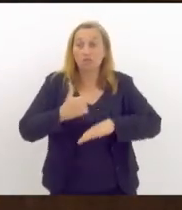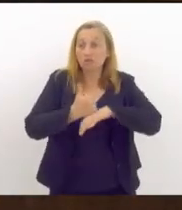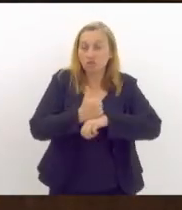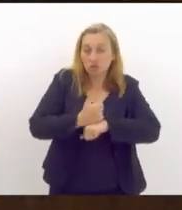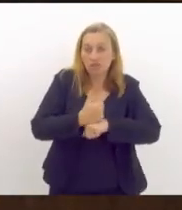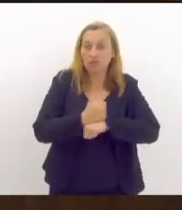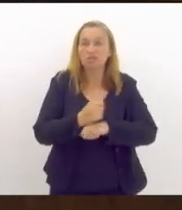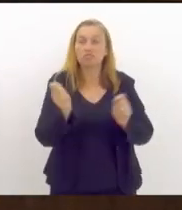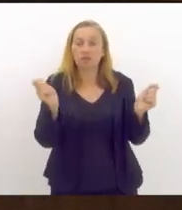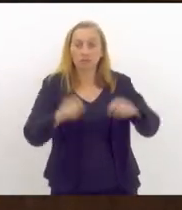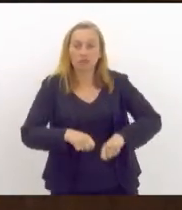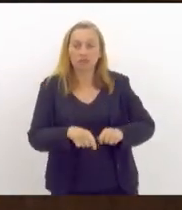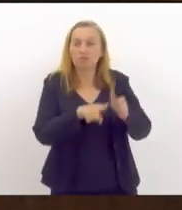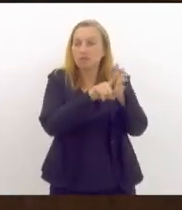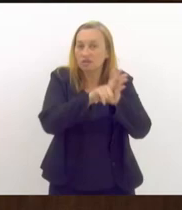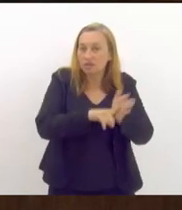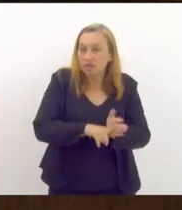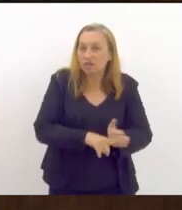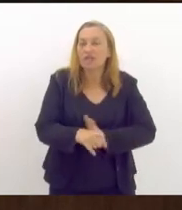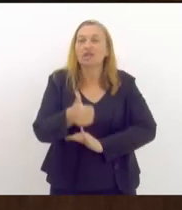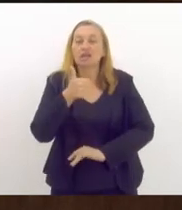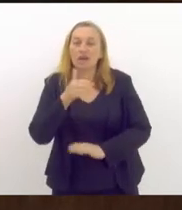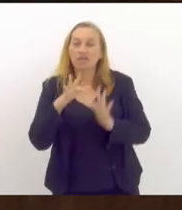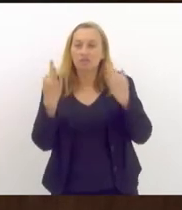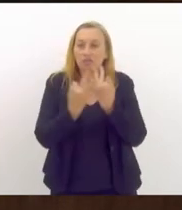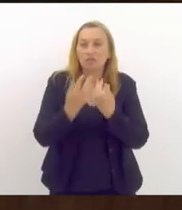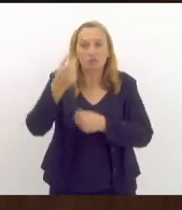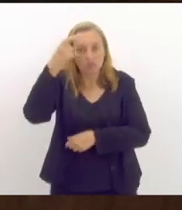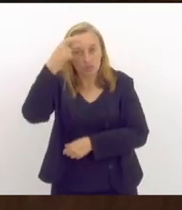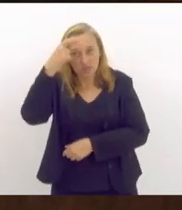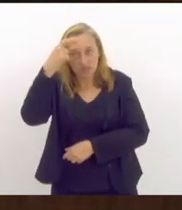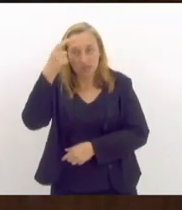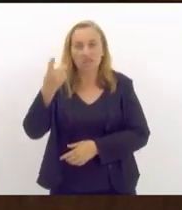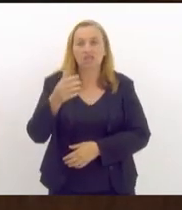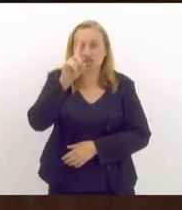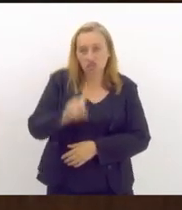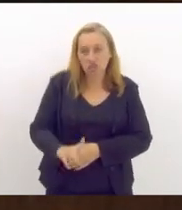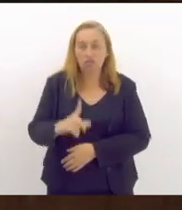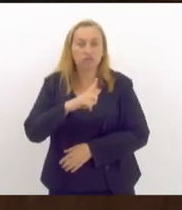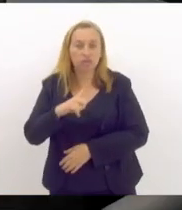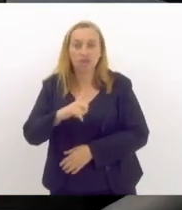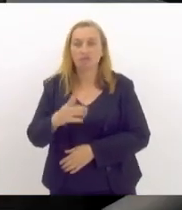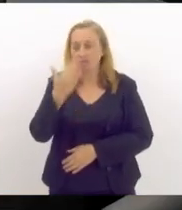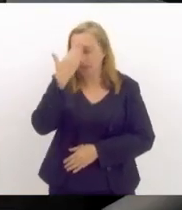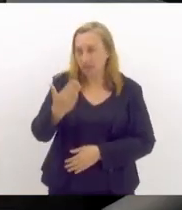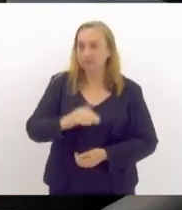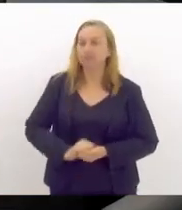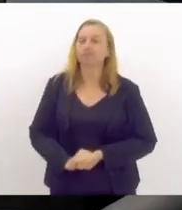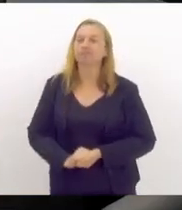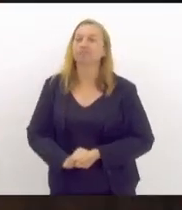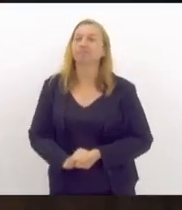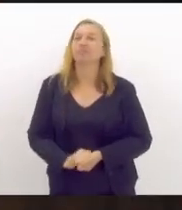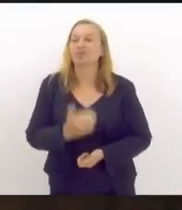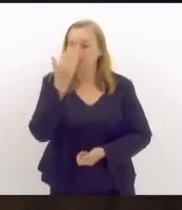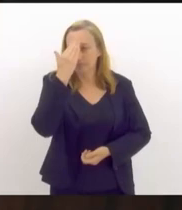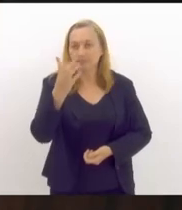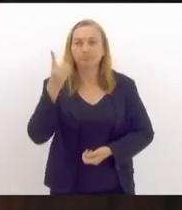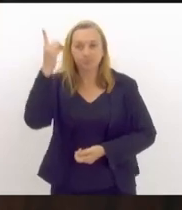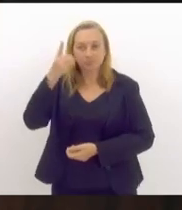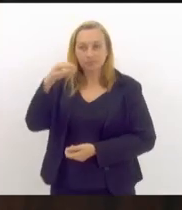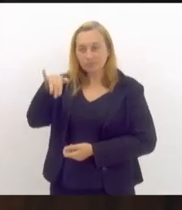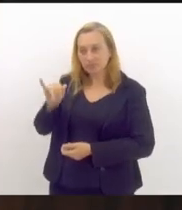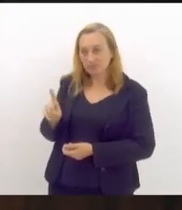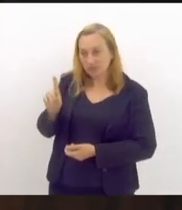para fazer essa avaliação e que as famílias têm a consciência de que tem direito a ter esse diagnóstico obrigado cada Deputado